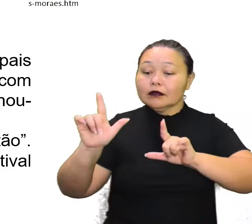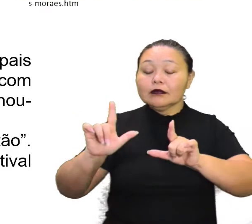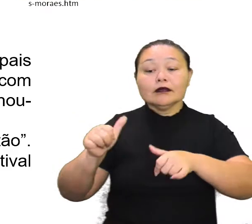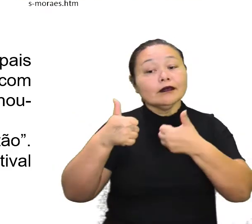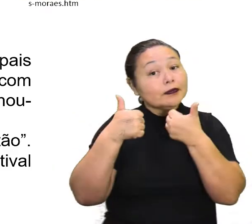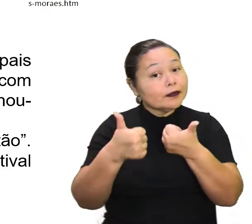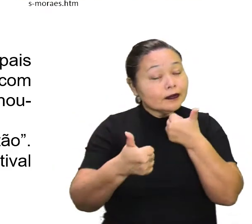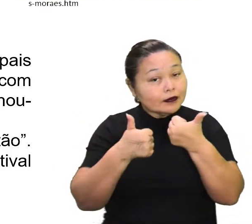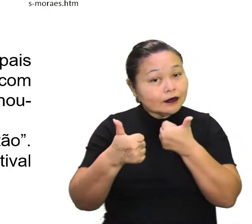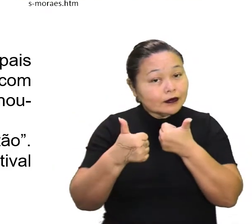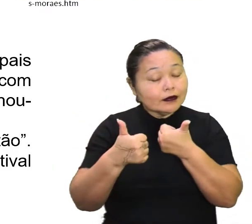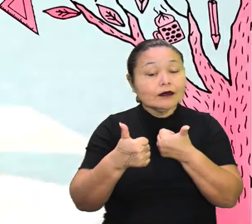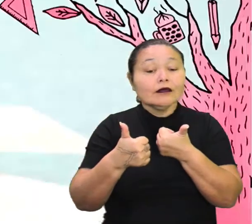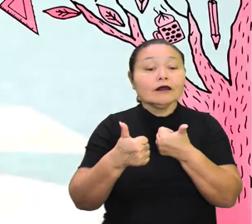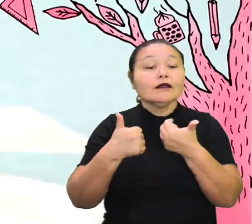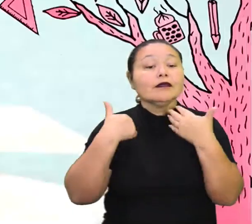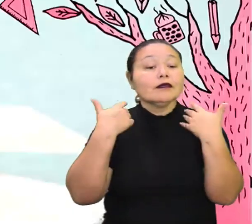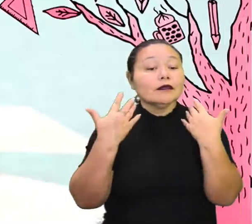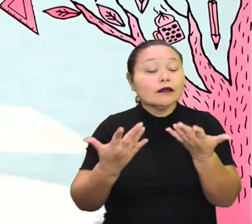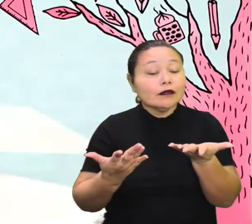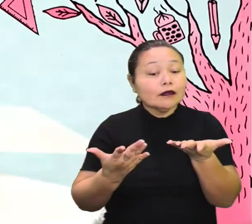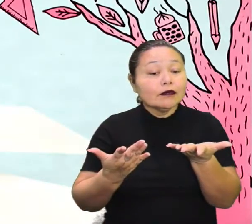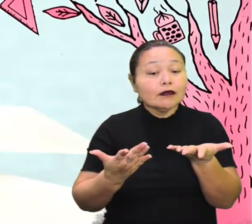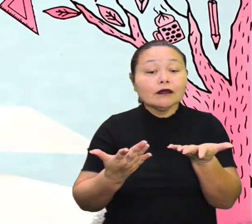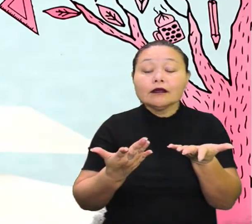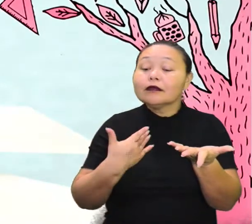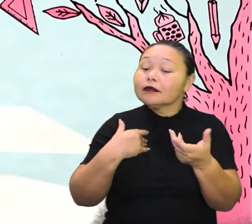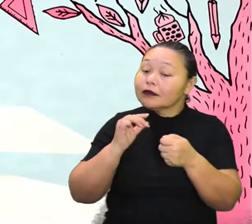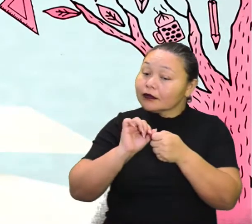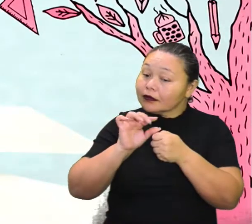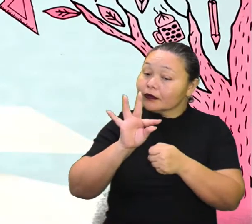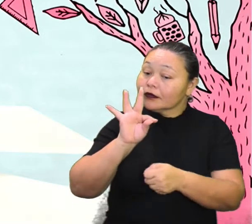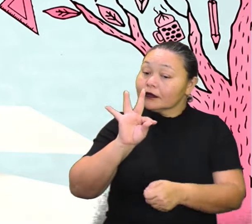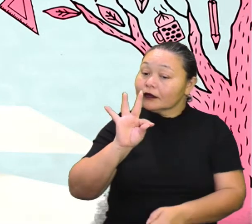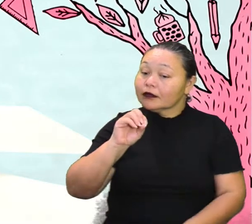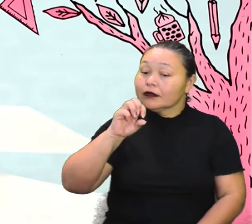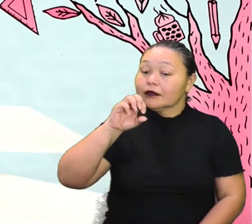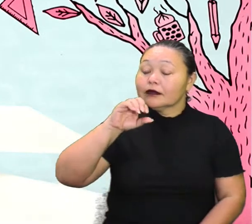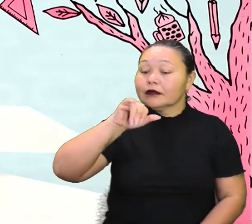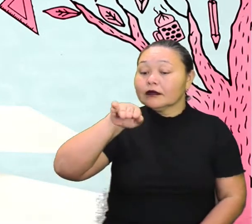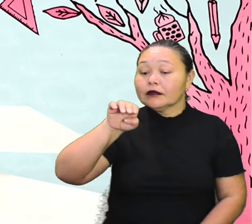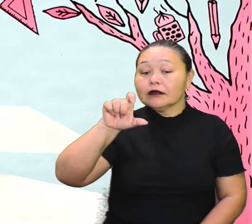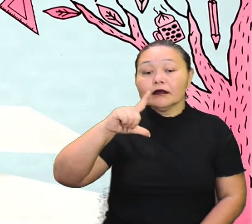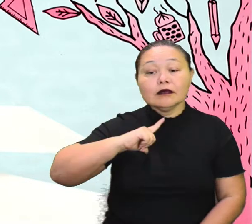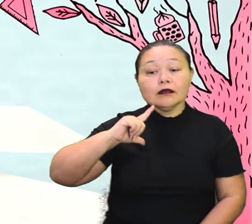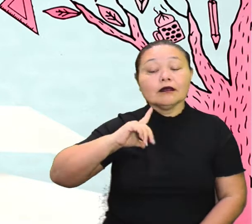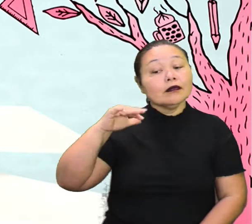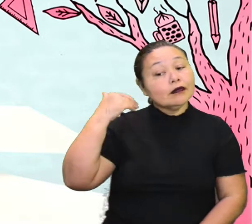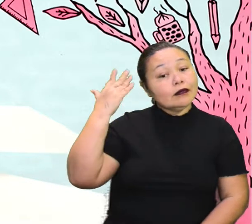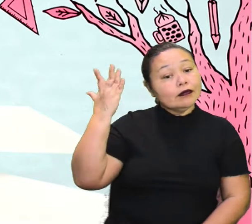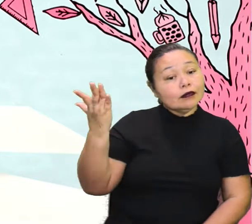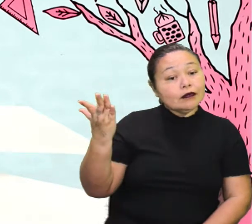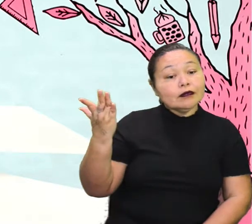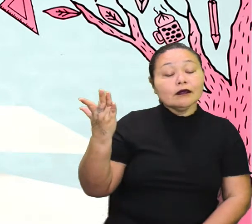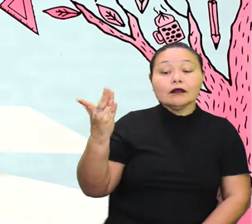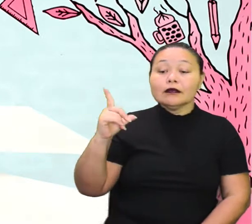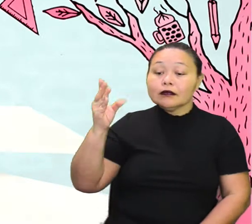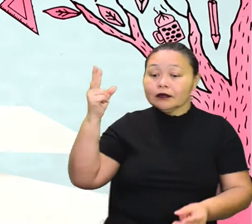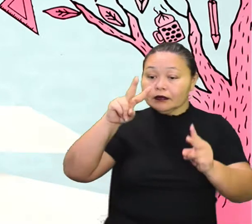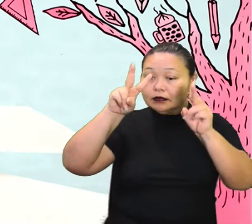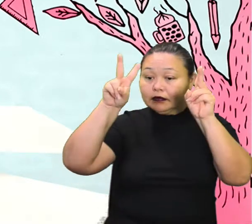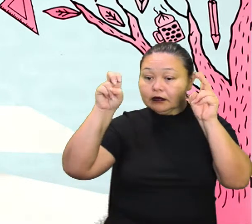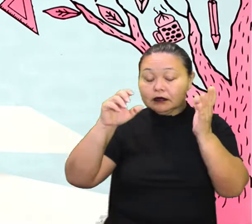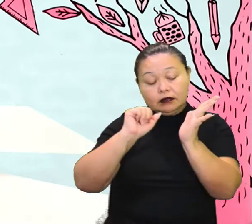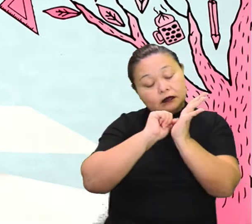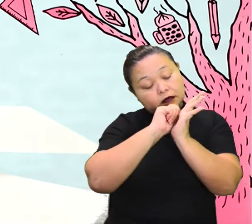televisiva. Beleza? Assim então, um pouquinho de Tom Jobim, agora a Árvore do Conhecimento, trazendo o tema da